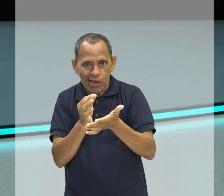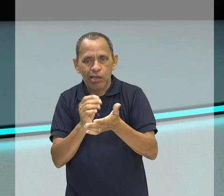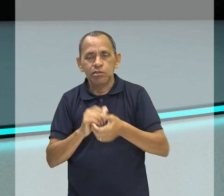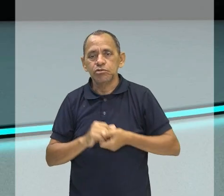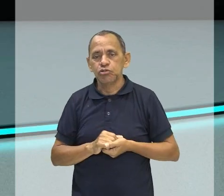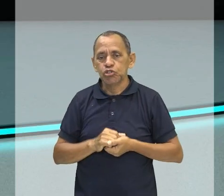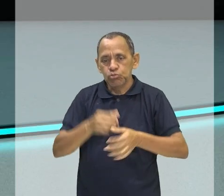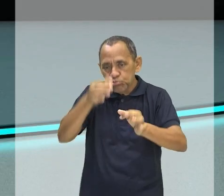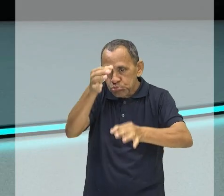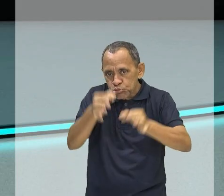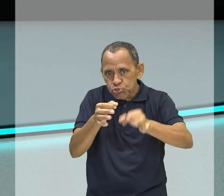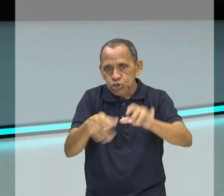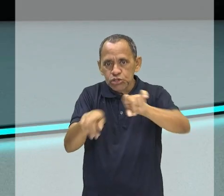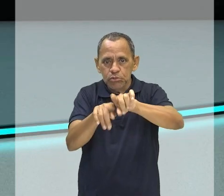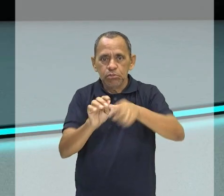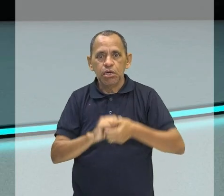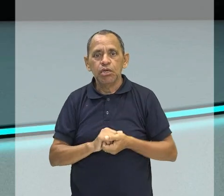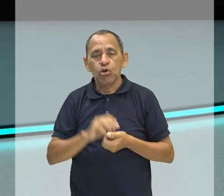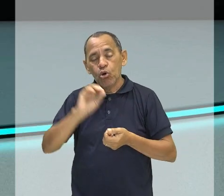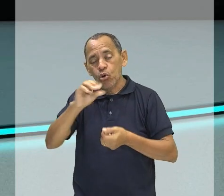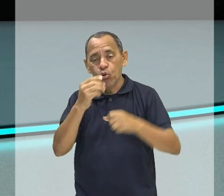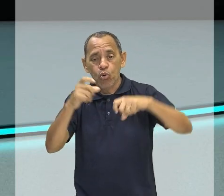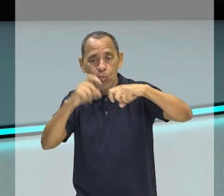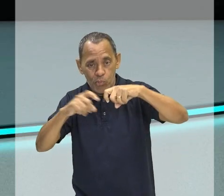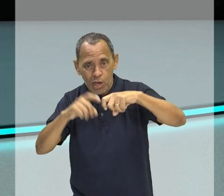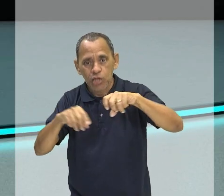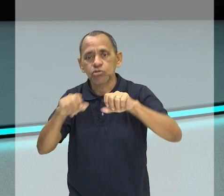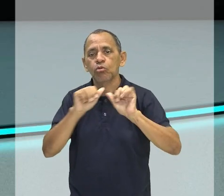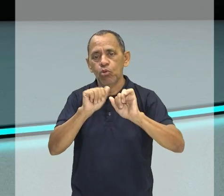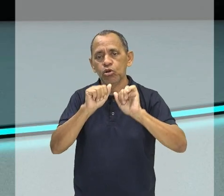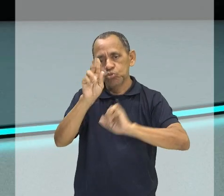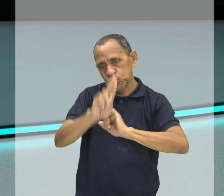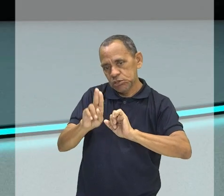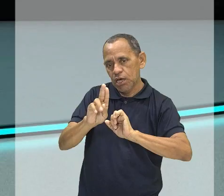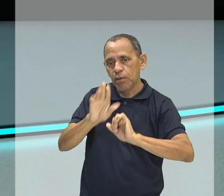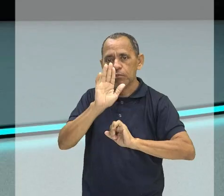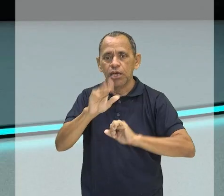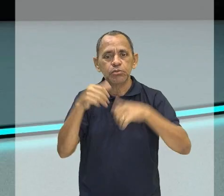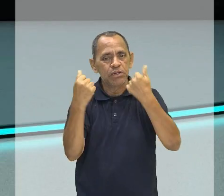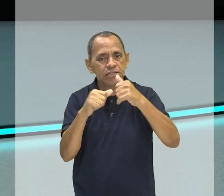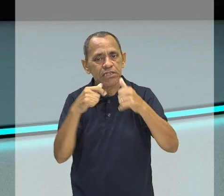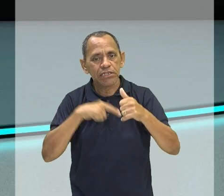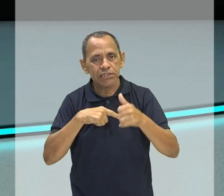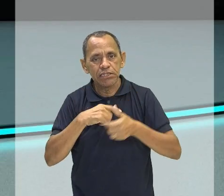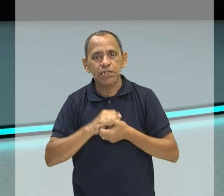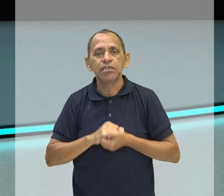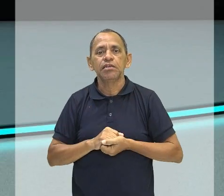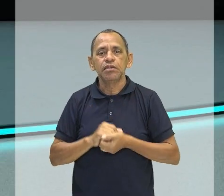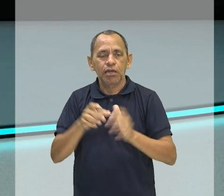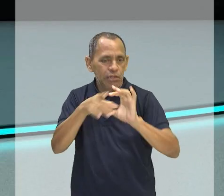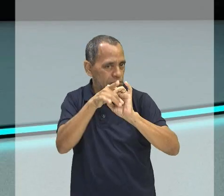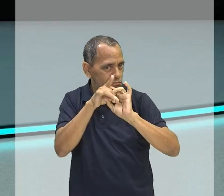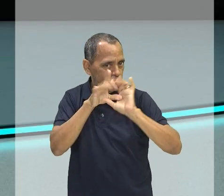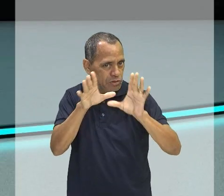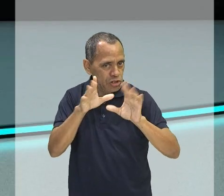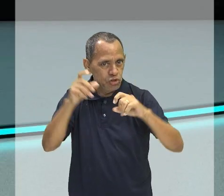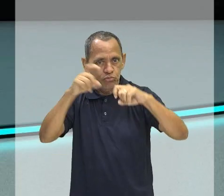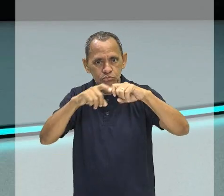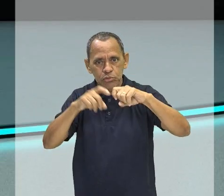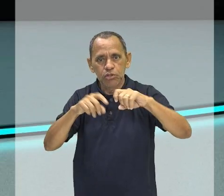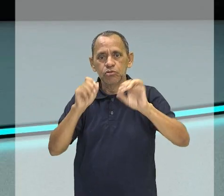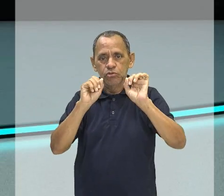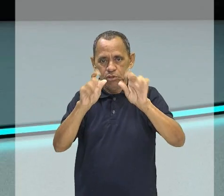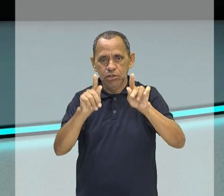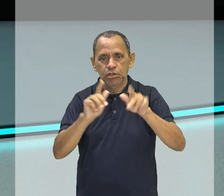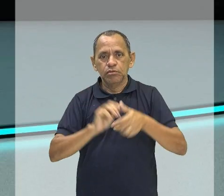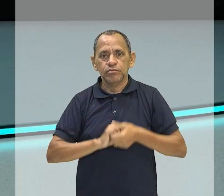ouvido, ou seja, pode até utilizar desde que tenha aí, né, a ordem médica, tá bom? Muito